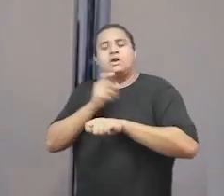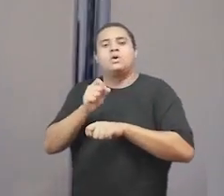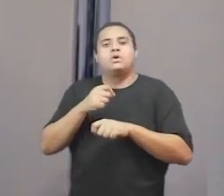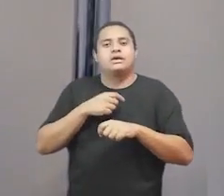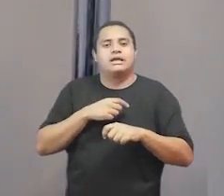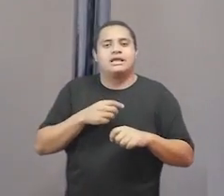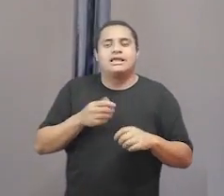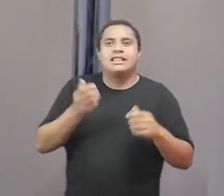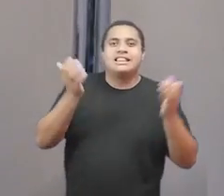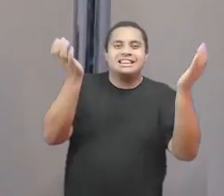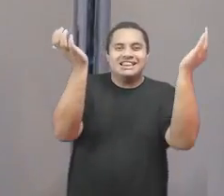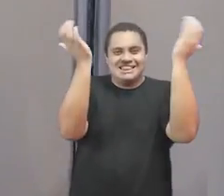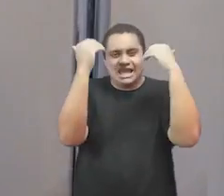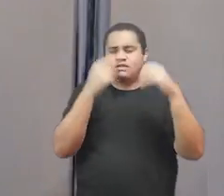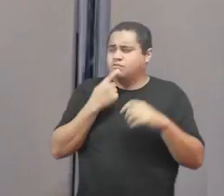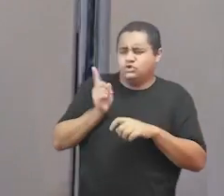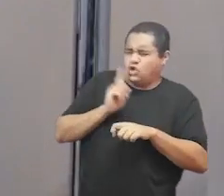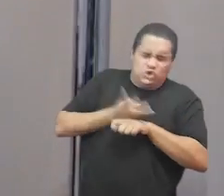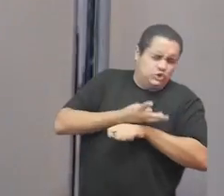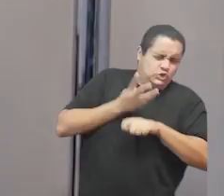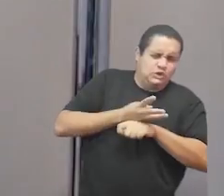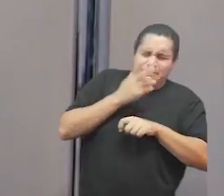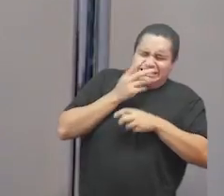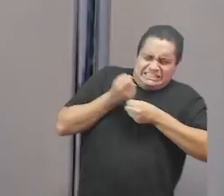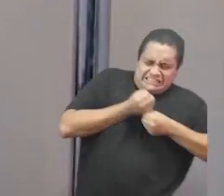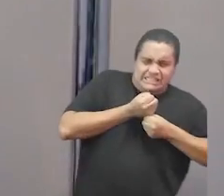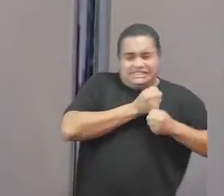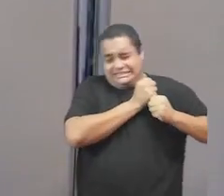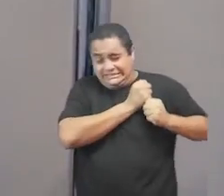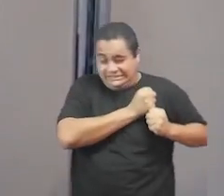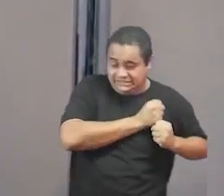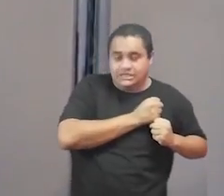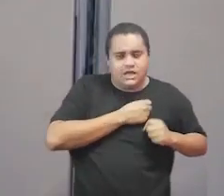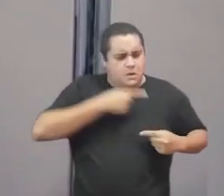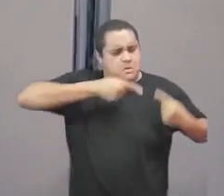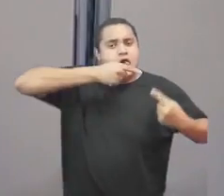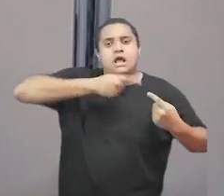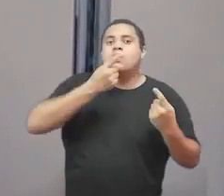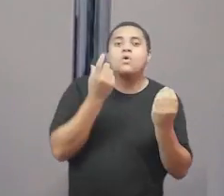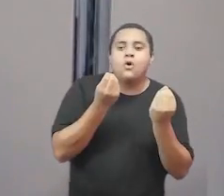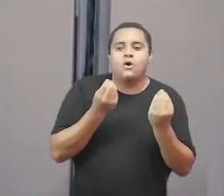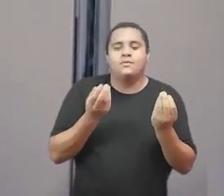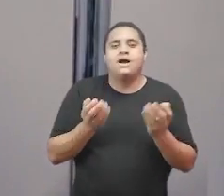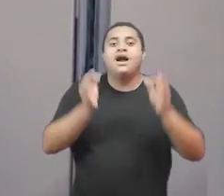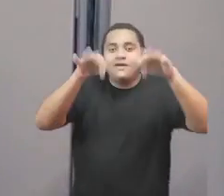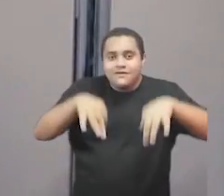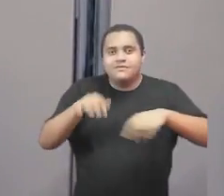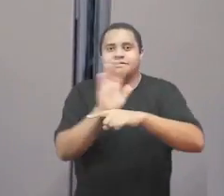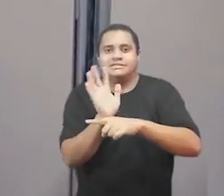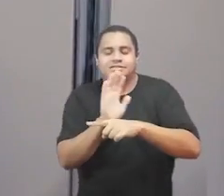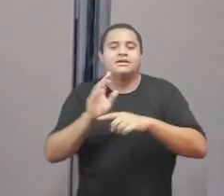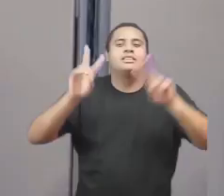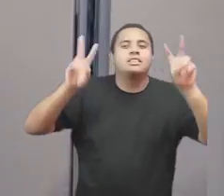sobre como brigar com essa voz da resistência que empaca a gente em fazer muitas coisas. Bem, para finalizar essa aula sobre